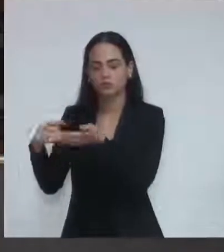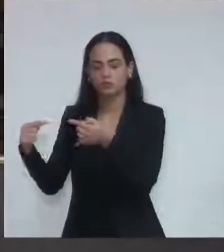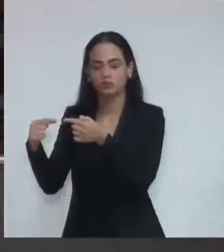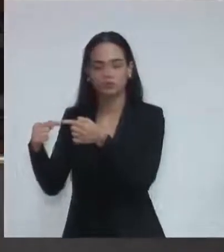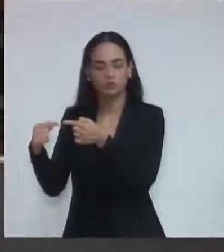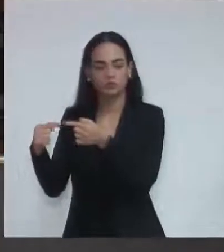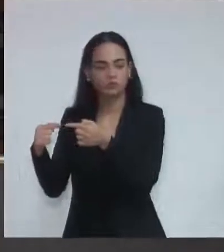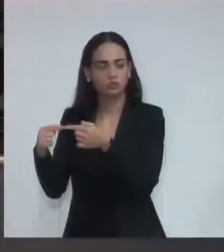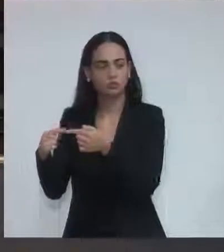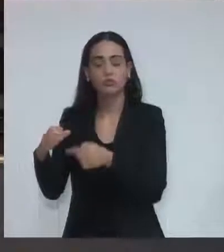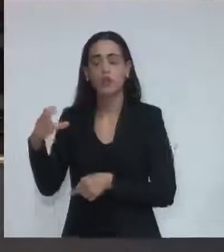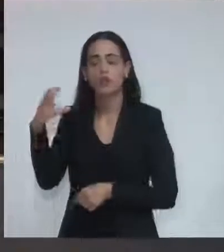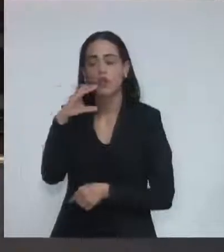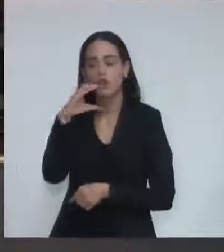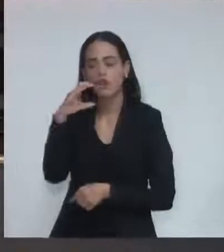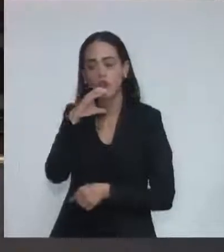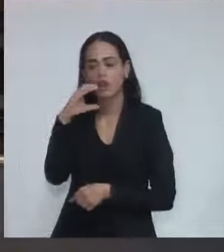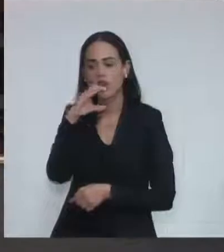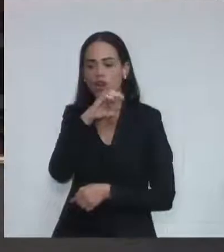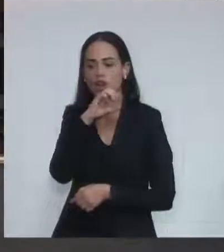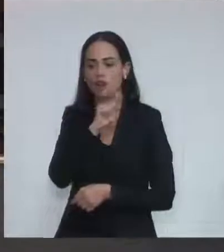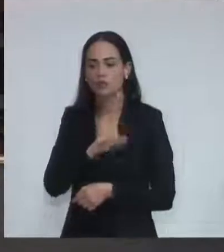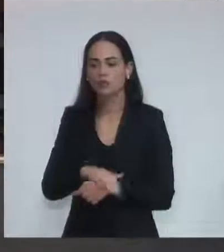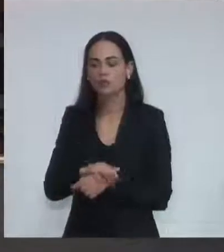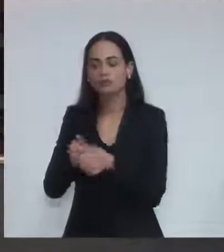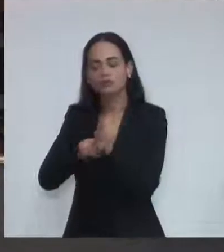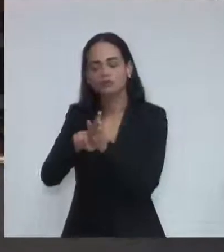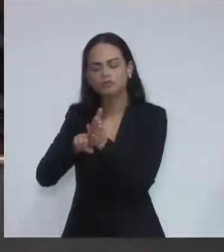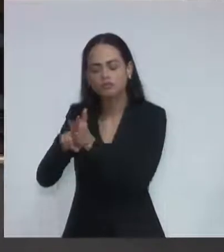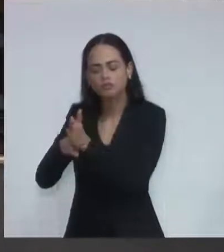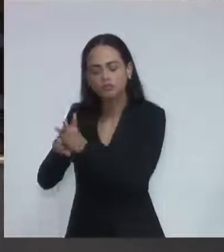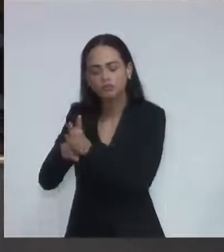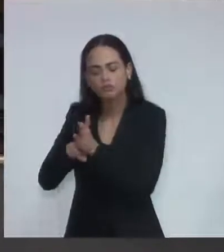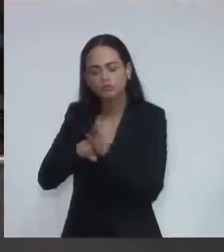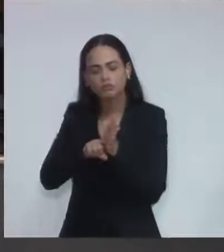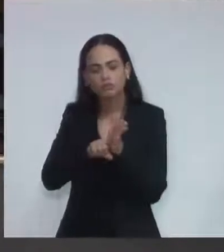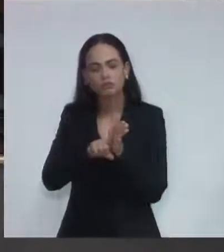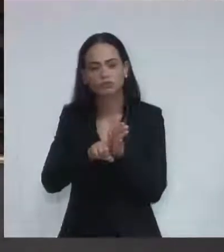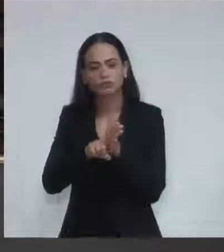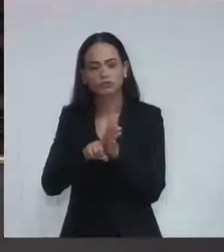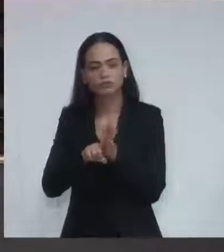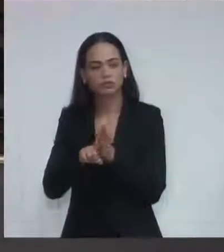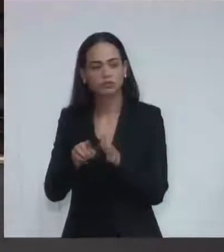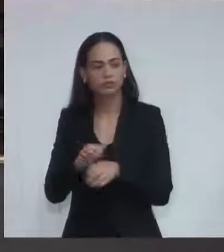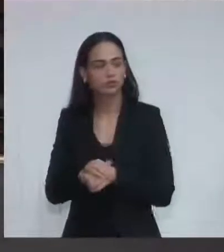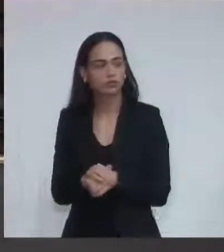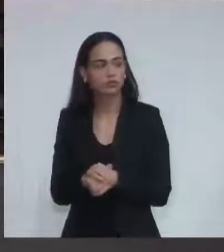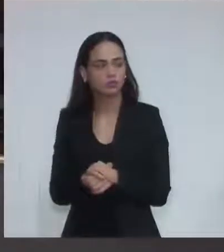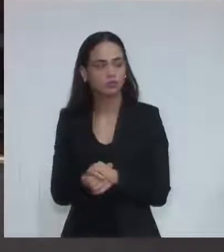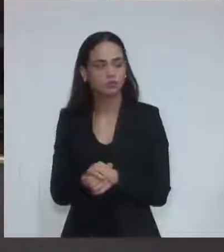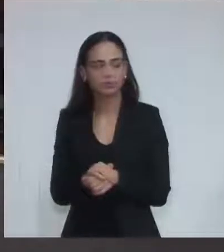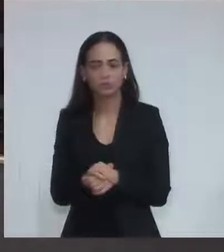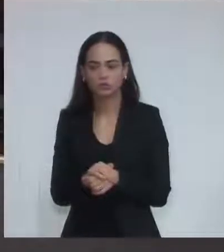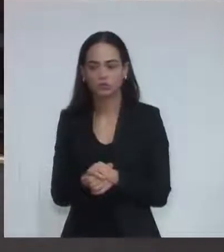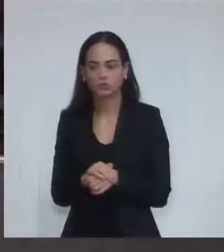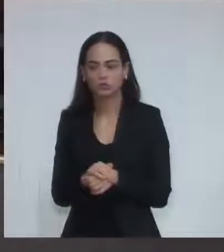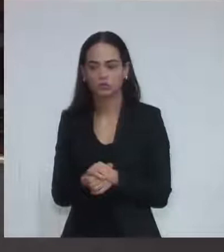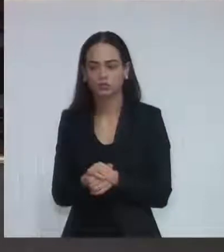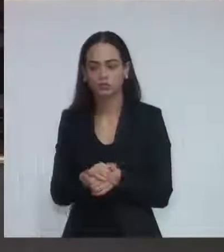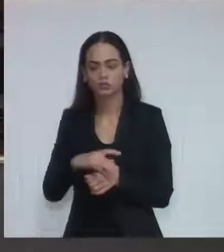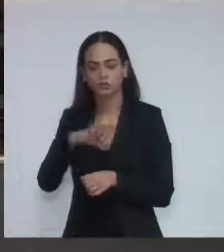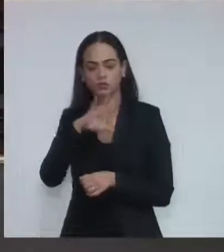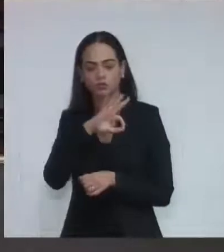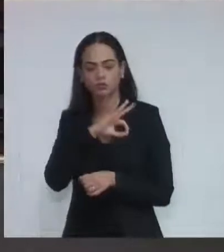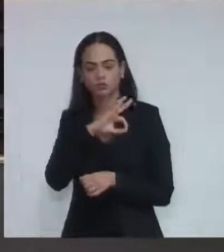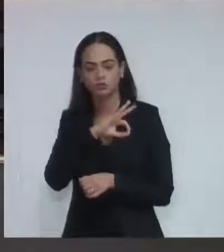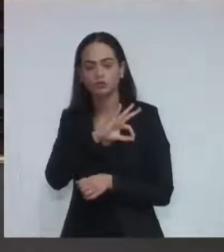proceda em caráter emergencial e urgente estudos necessários para atender as seguintes demandas da Corporação da Guarda Civil